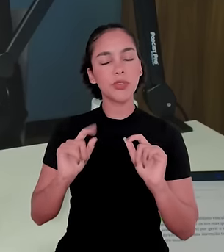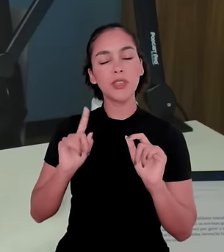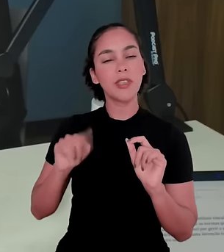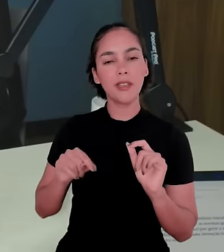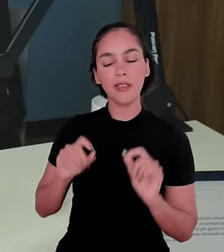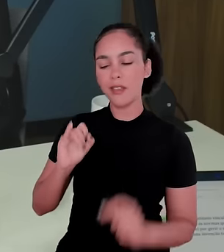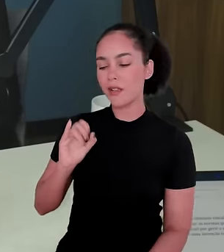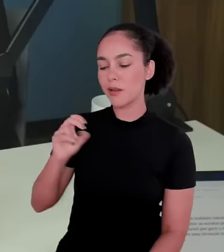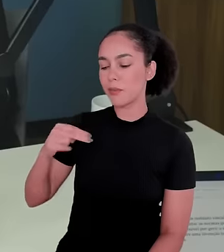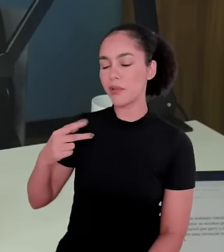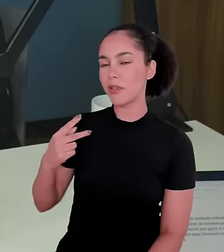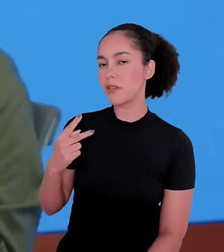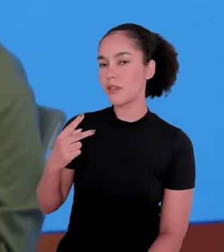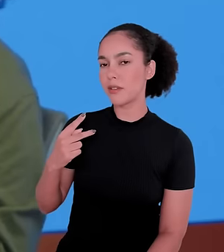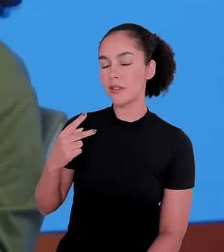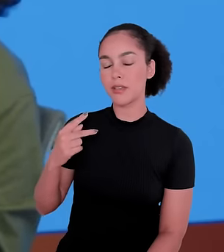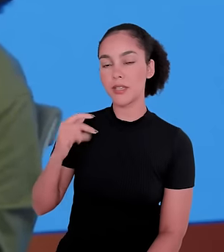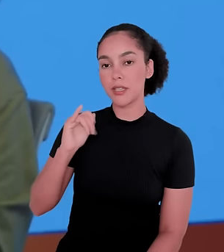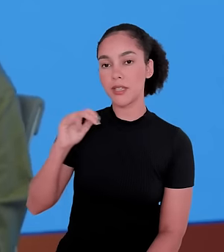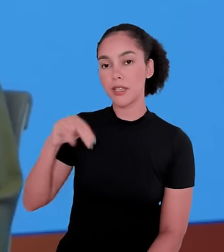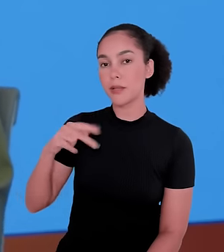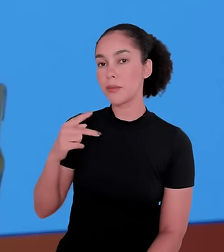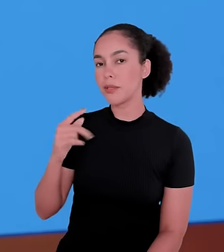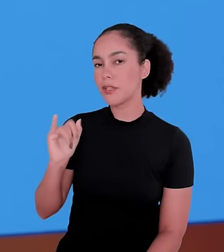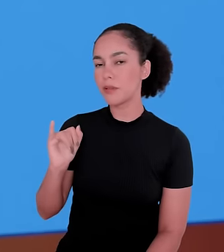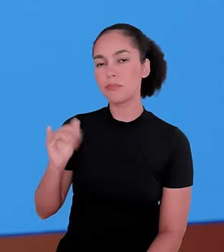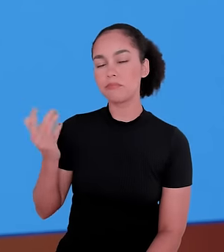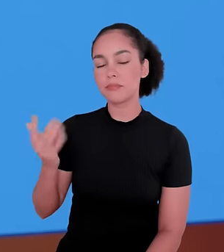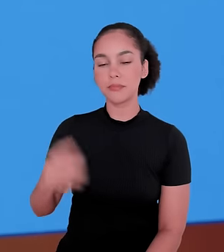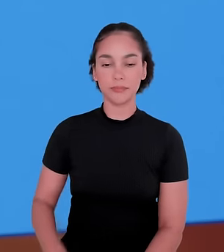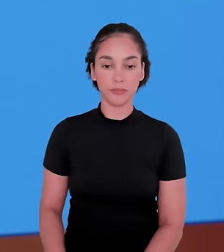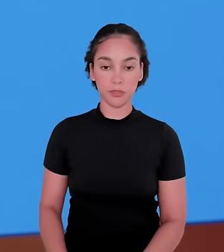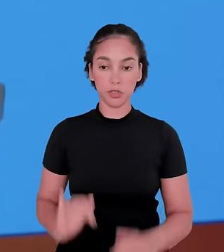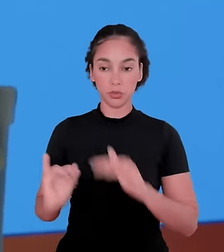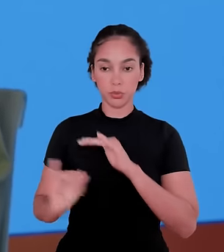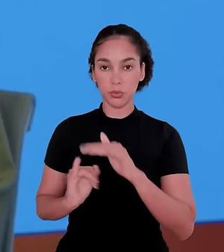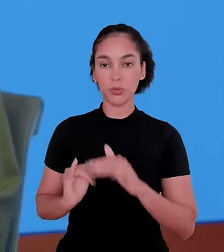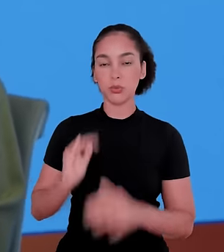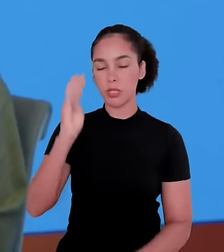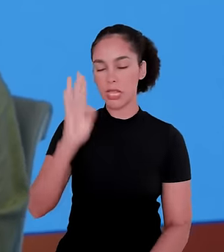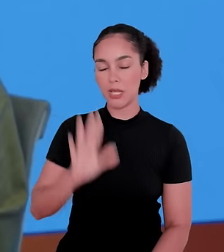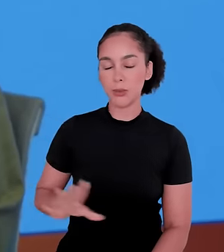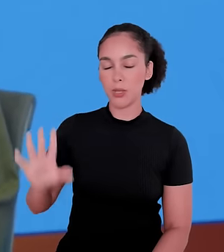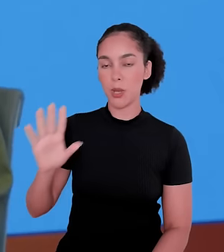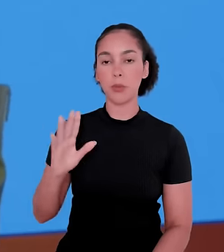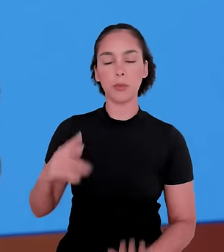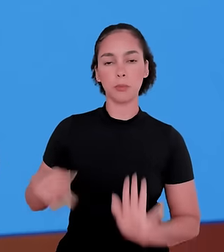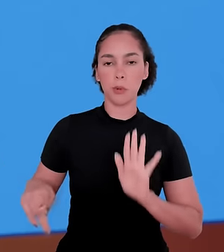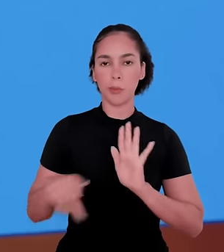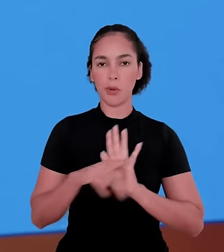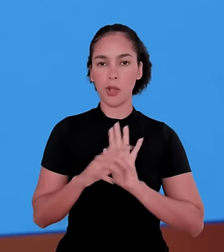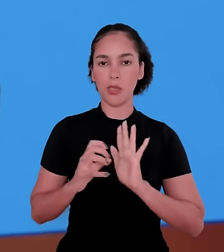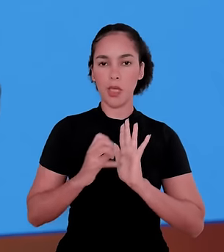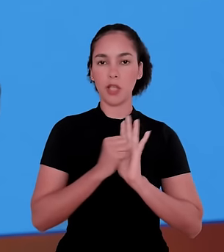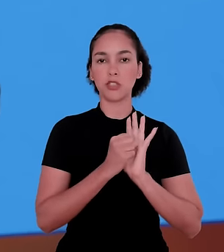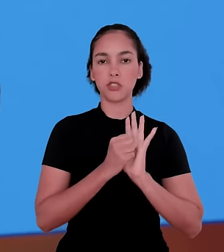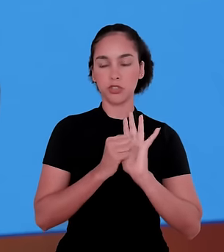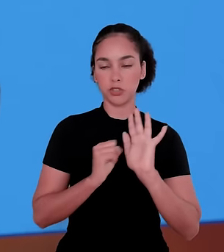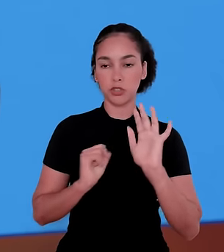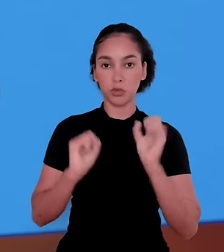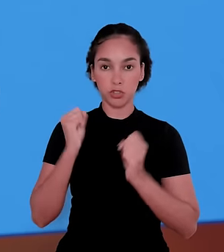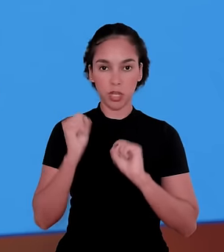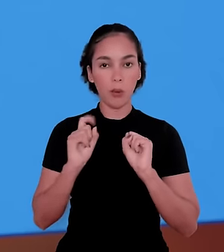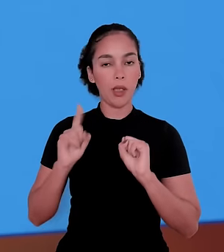INPI né O que que é isso tá o INPI ele é o instituto nacional da propriedade Industrial ele é vinculado é um